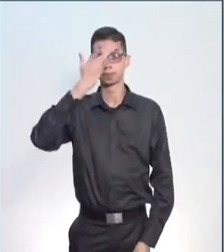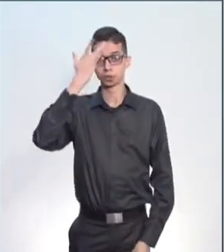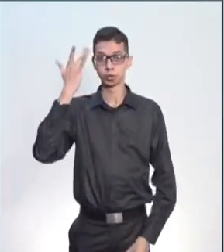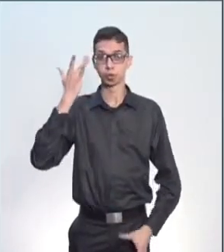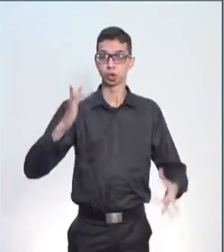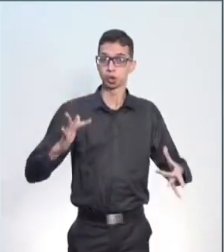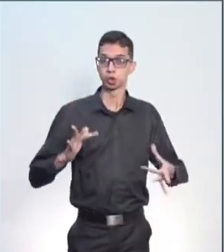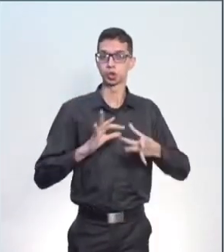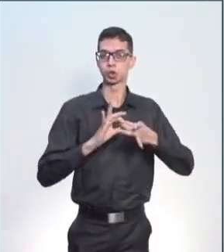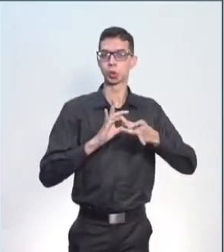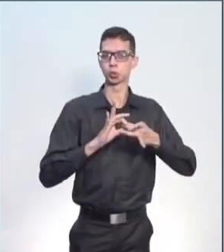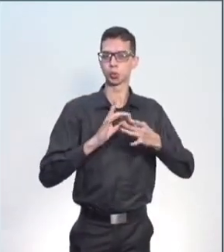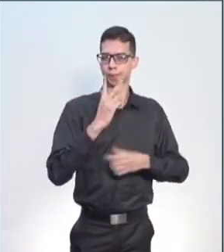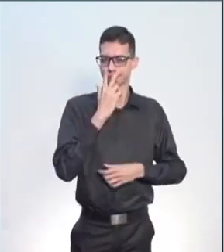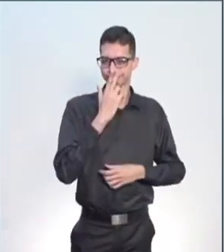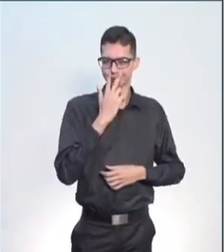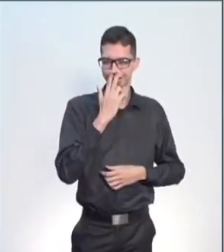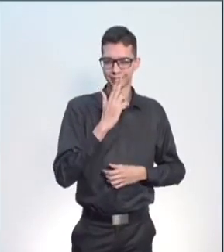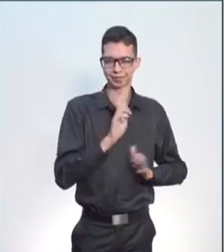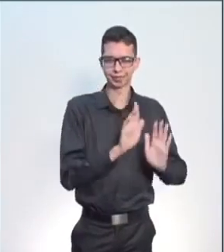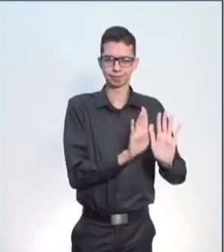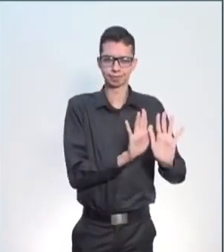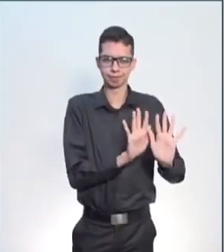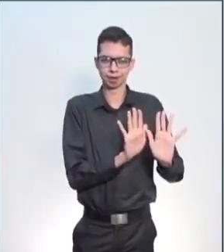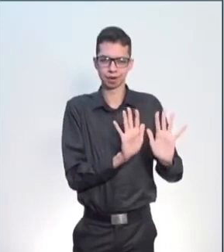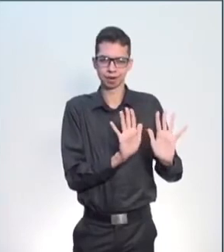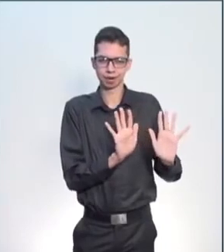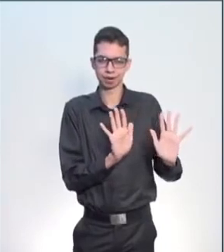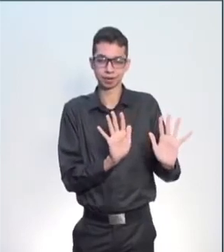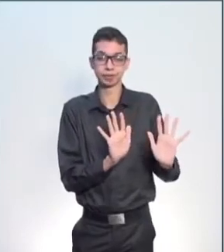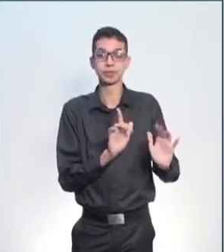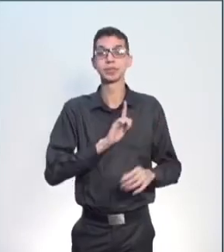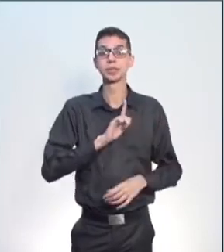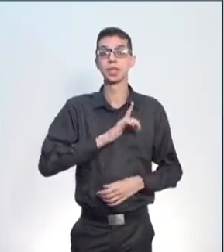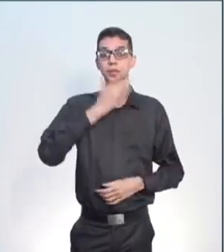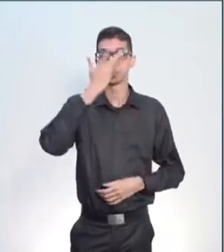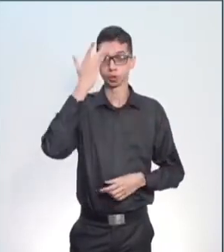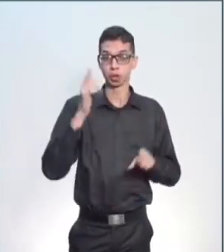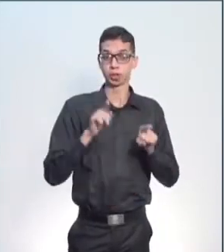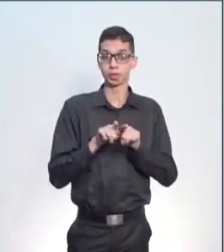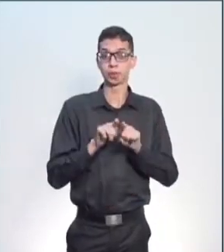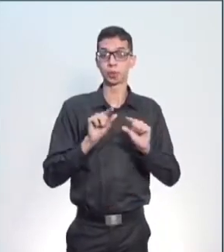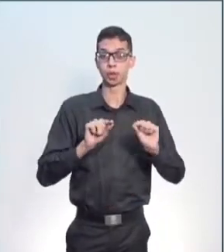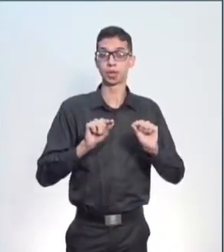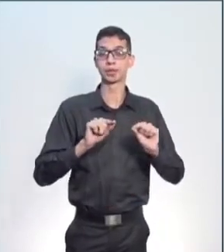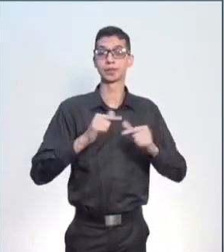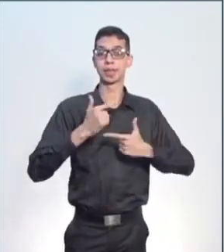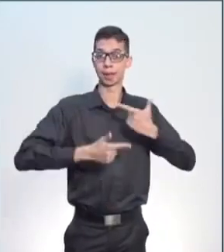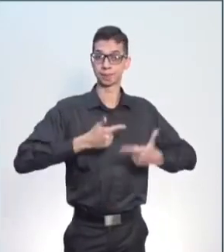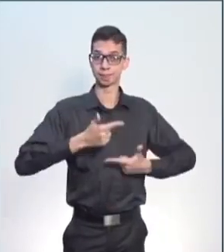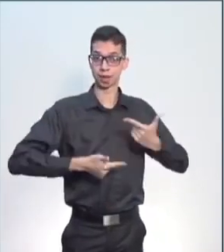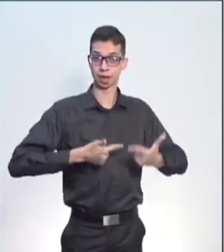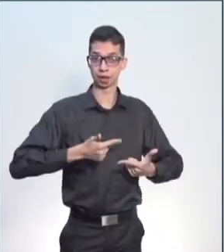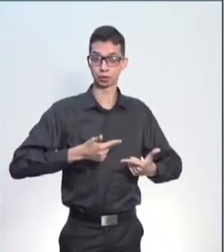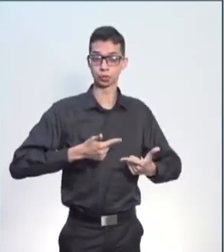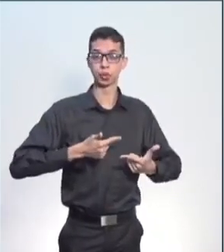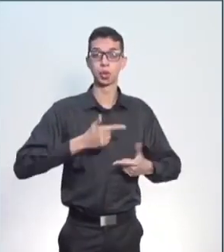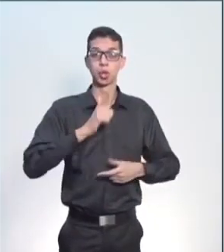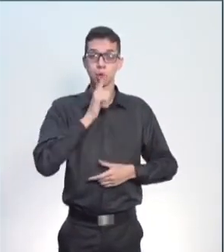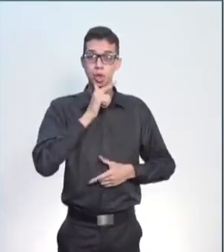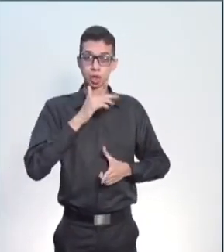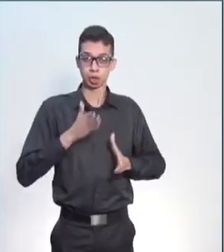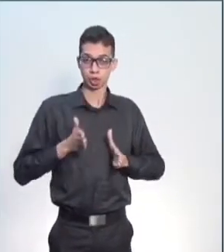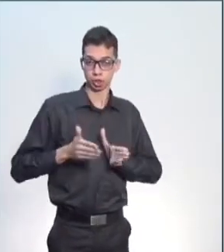conjunta, né? Nós temos algumas pessoas que estão dividindo lá o trabalho, transportando alguma coisa pelo rio,